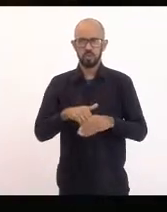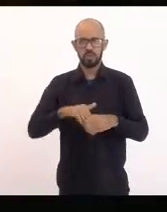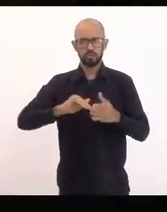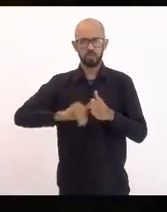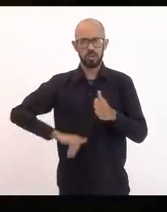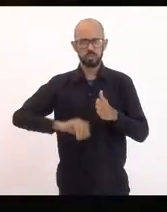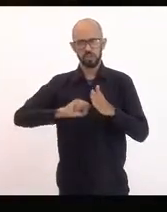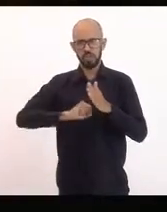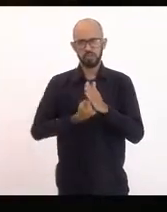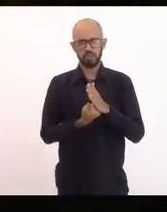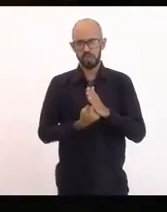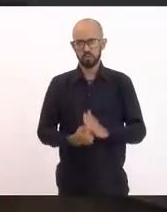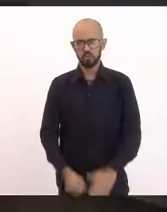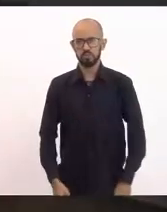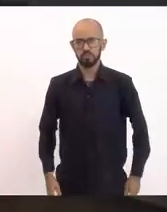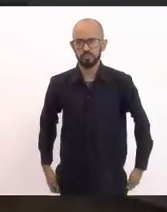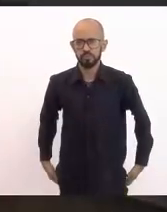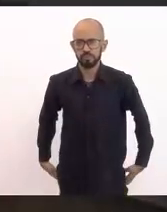desse veto.